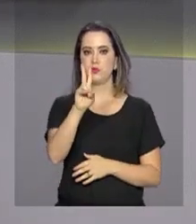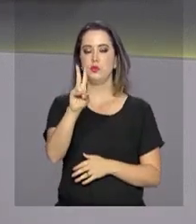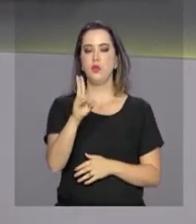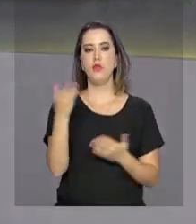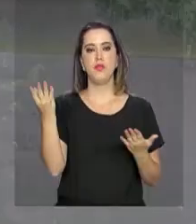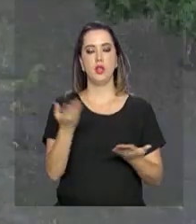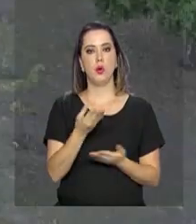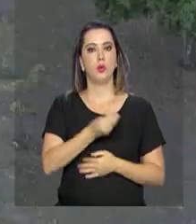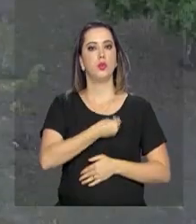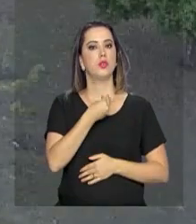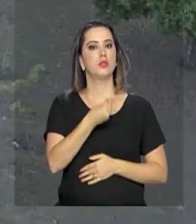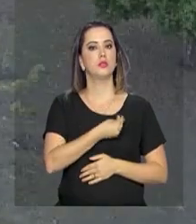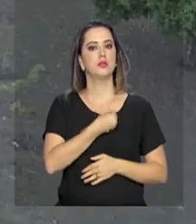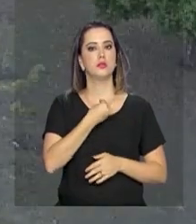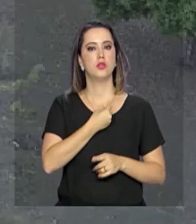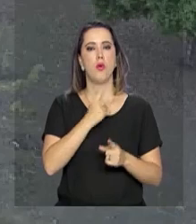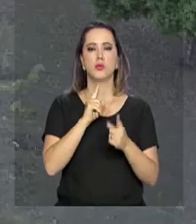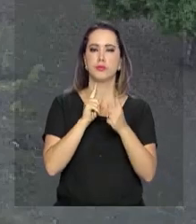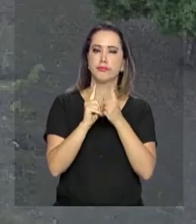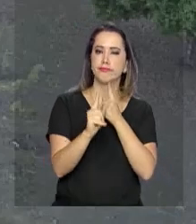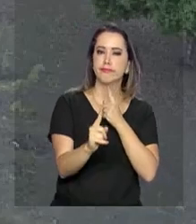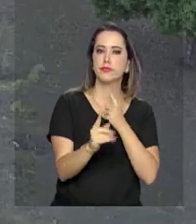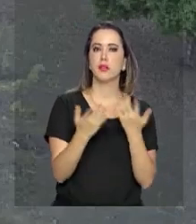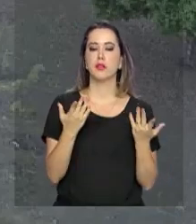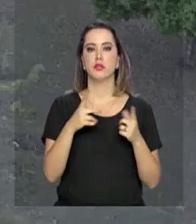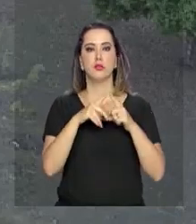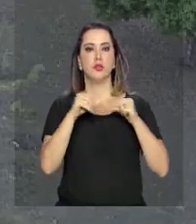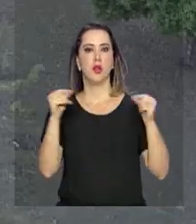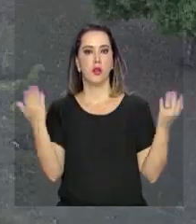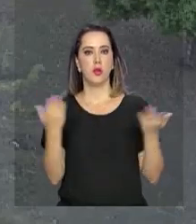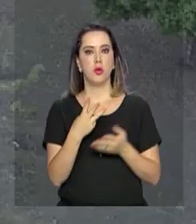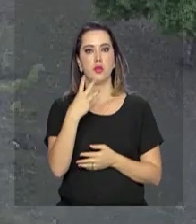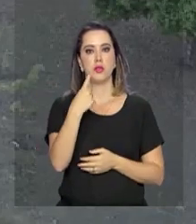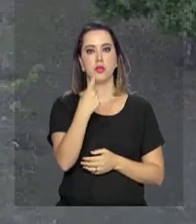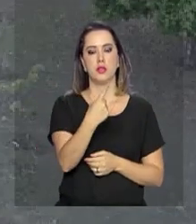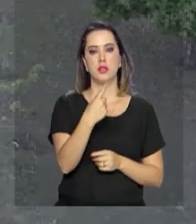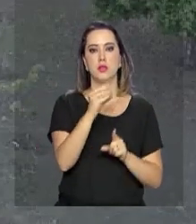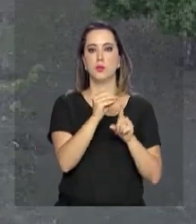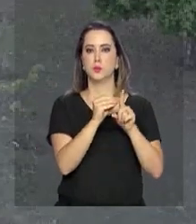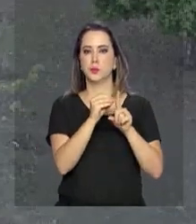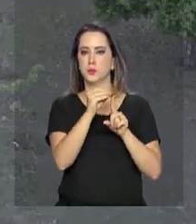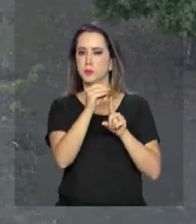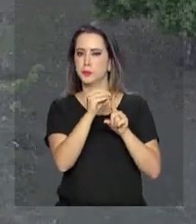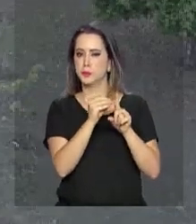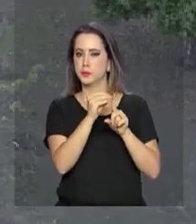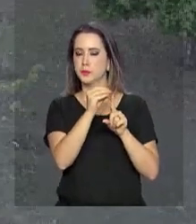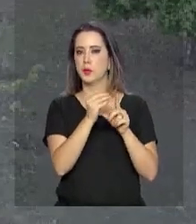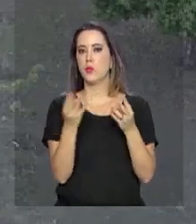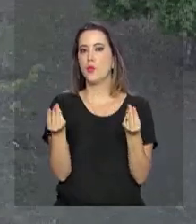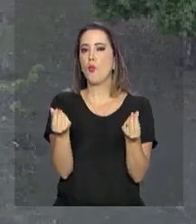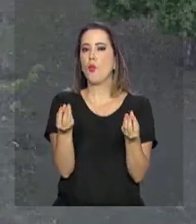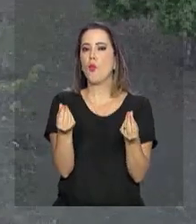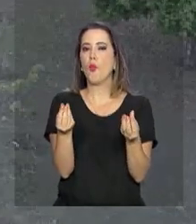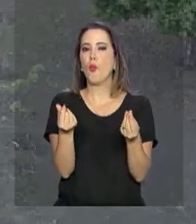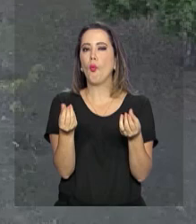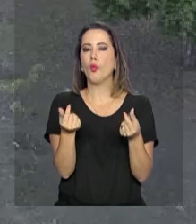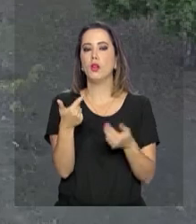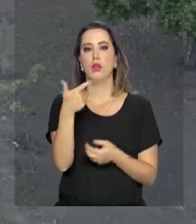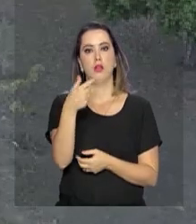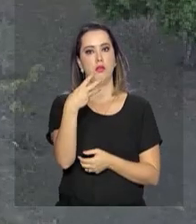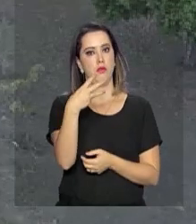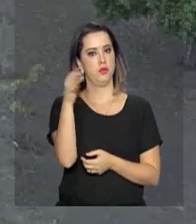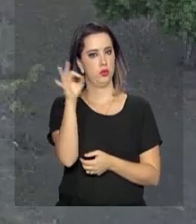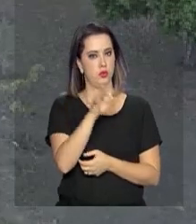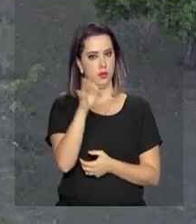imagens ao vivo do trânsito de brasília neste momento faz 31 graus ea umidade relativa do ar está em 23%